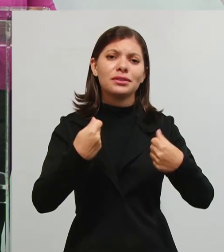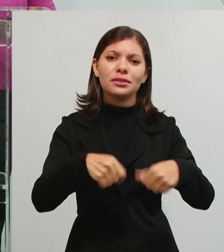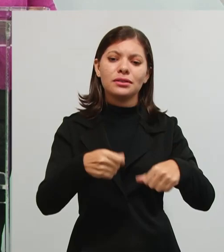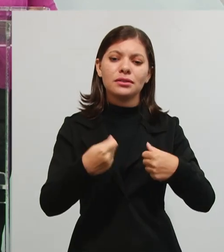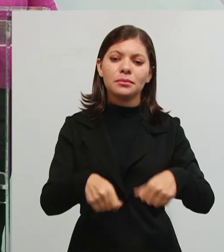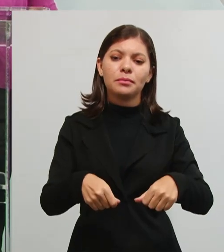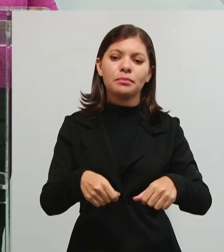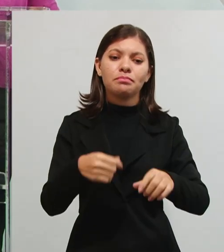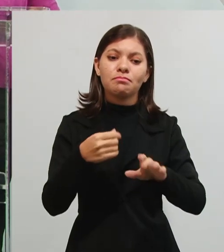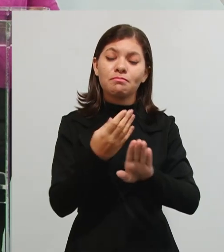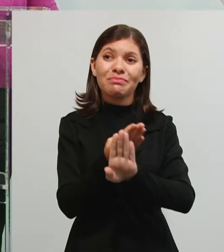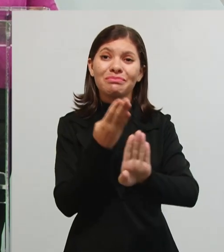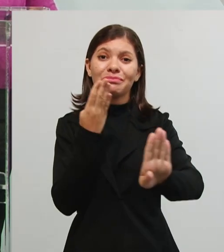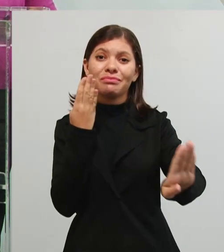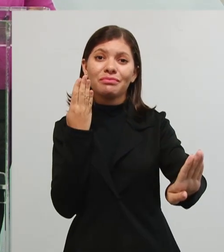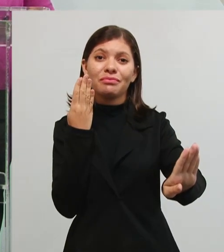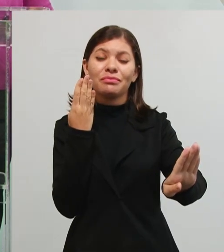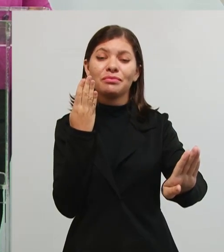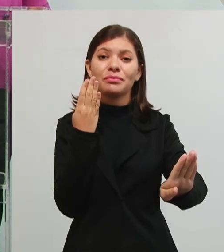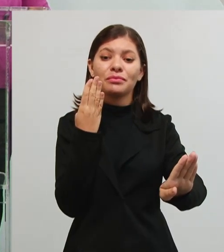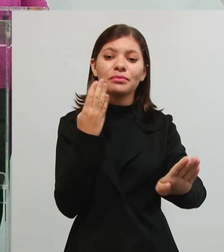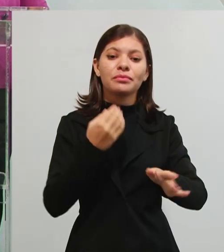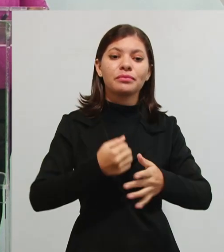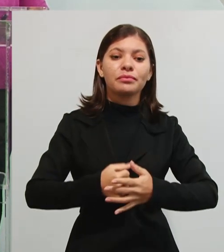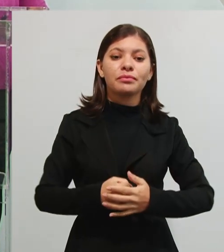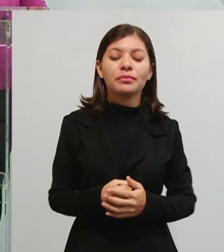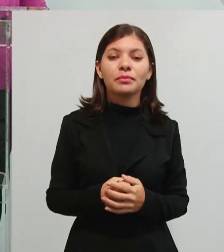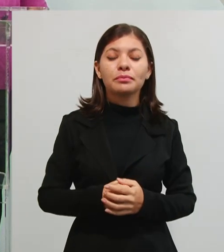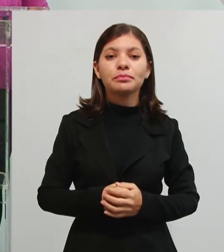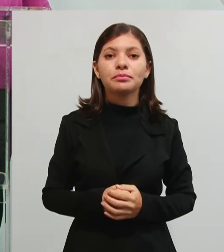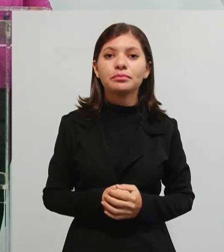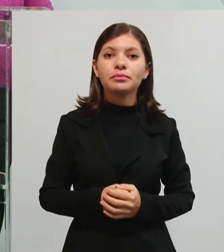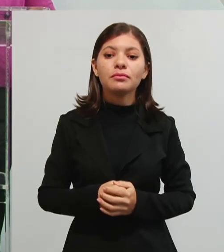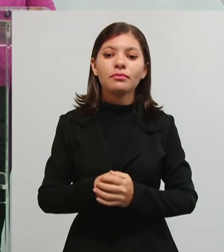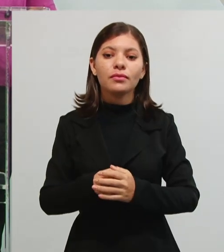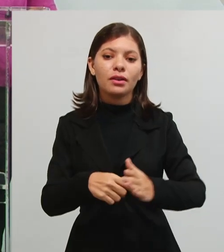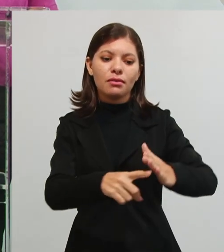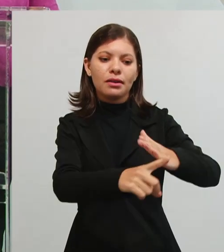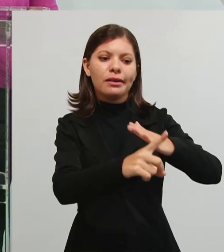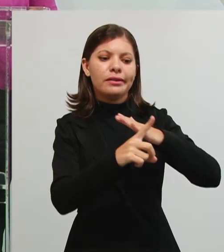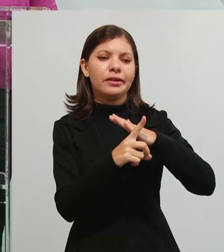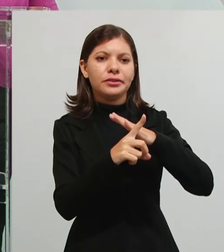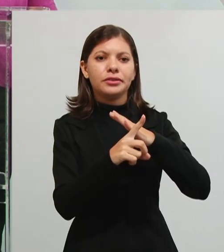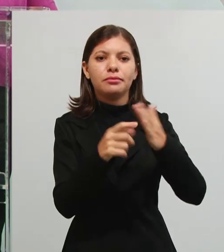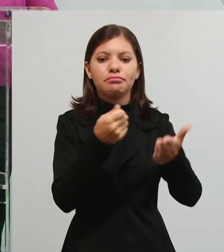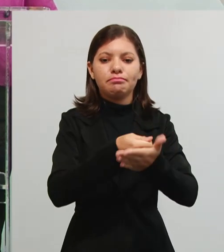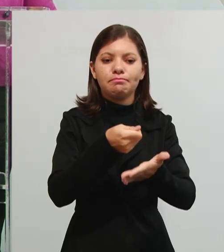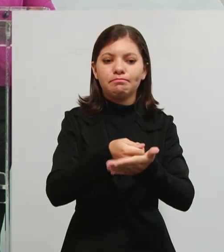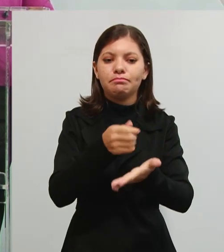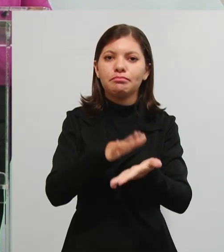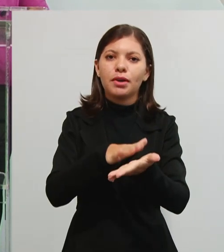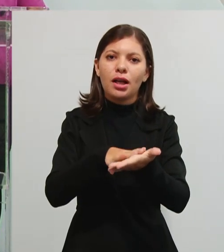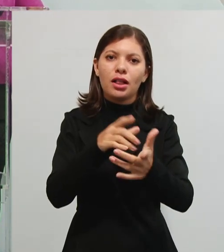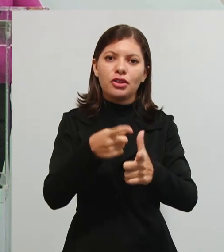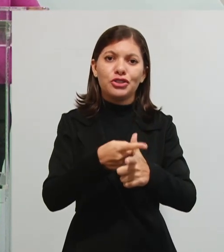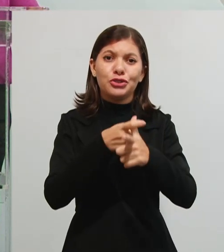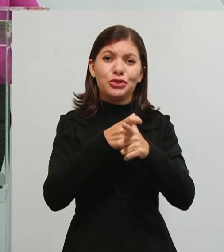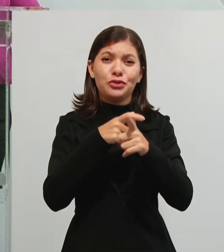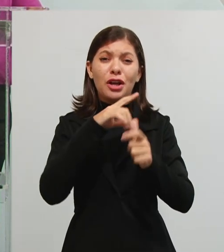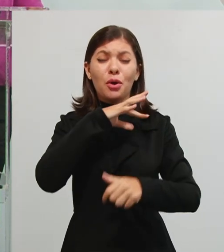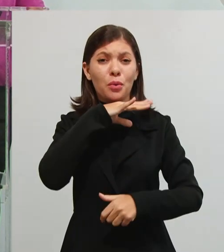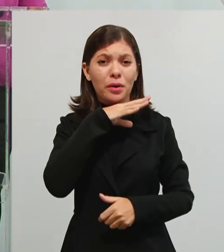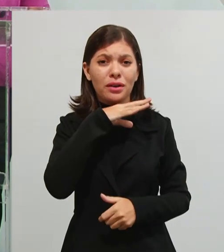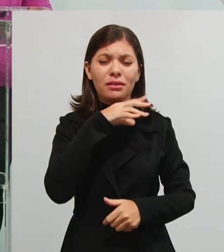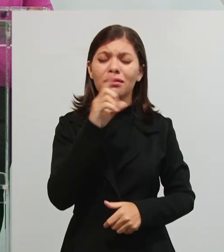Tudo bem? Então você tem que ser gentil. Não é porque o cliente está devendo que ele é uma pessoa ruim. Como eu falei, pode acontecer